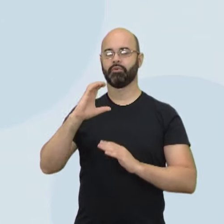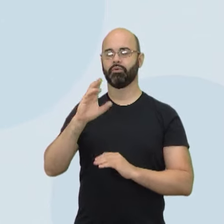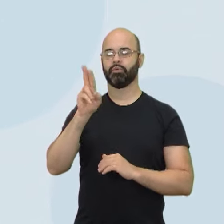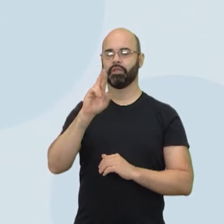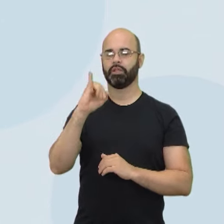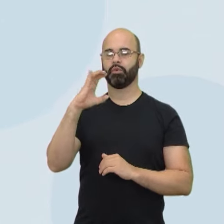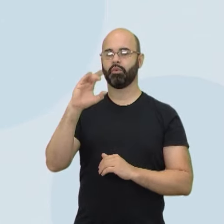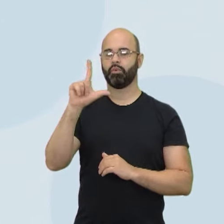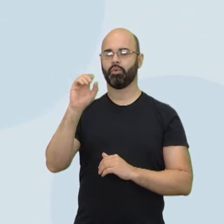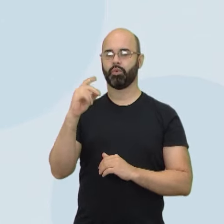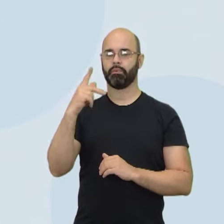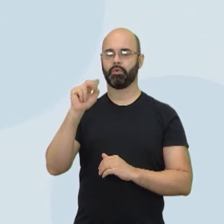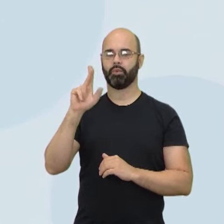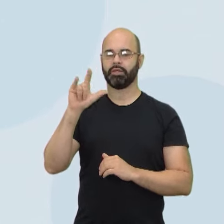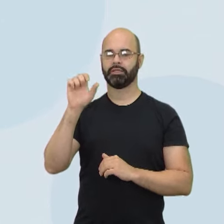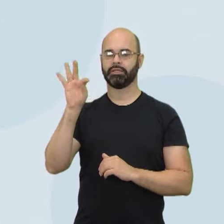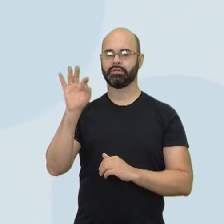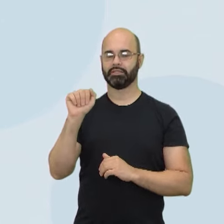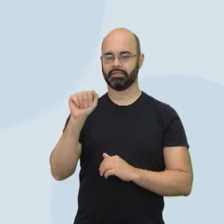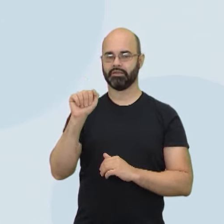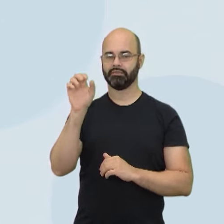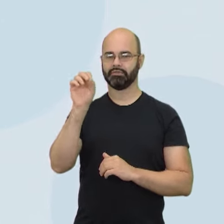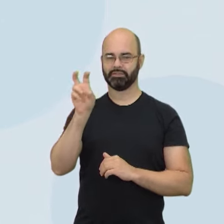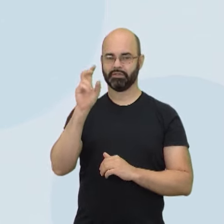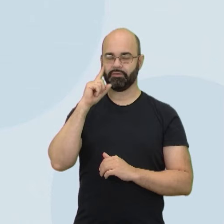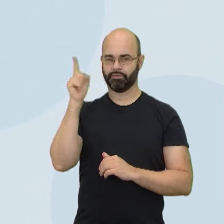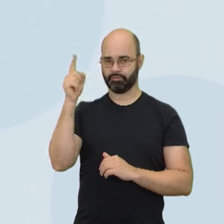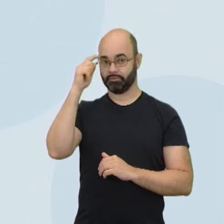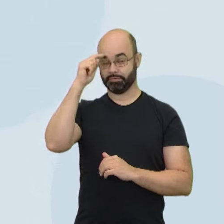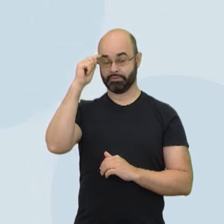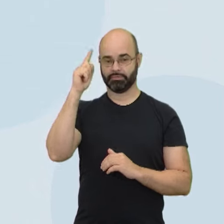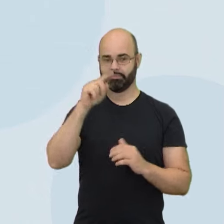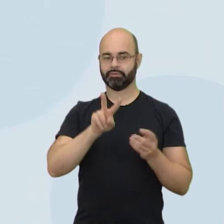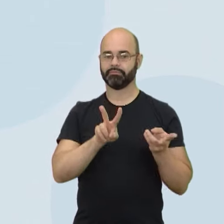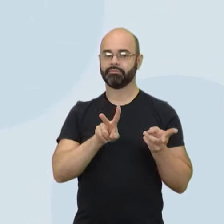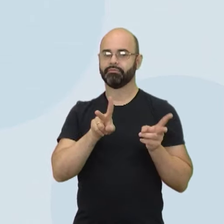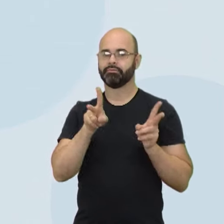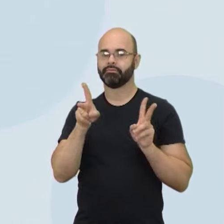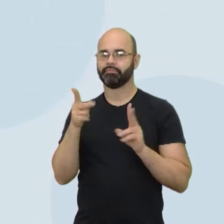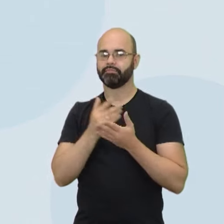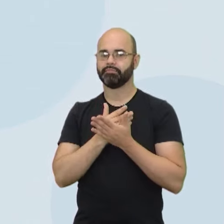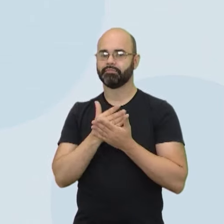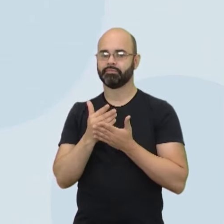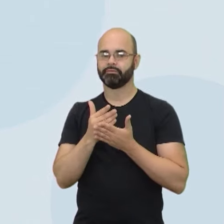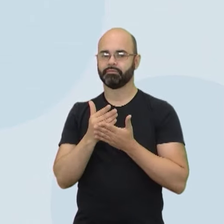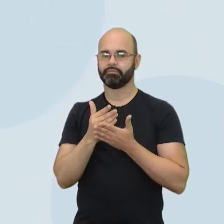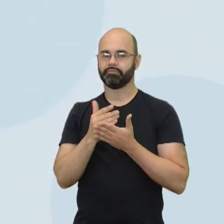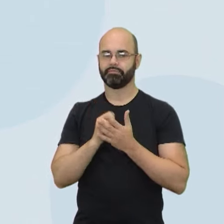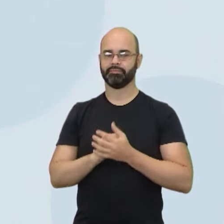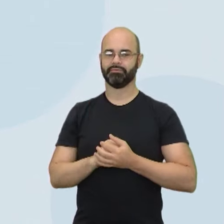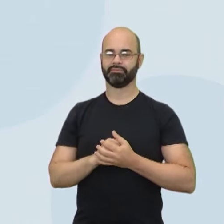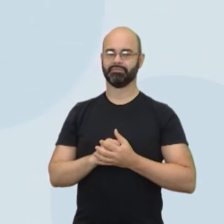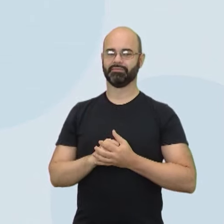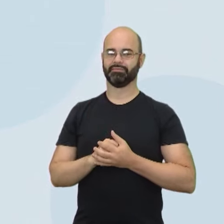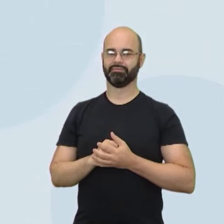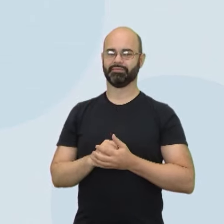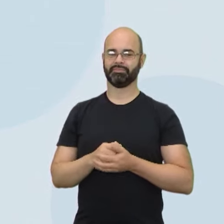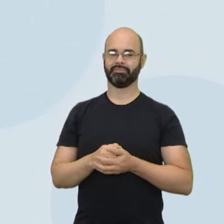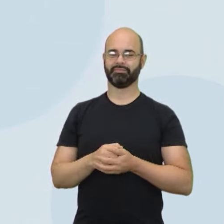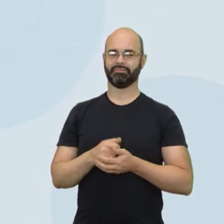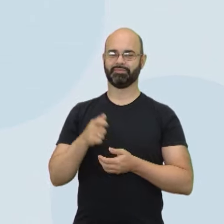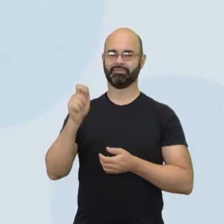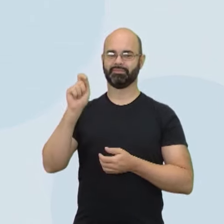tem 0,5? Significa que nós estamos em uma habilidade de transição, né? É uma habilidade... Deixa eu só pegar aqui um